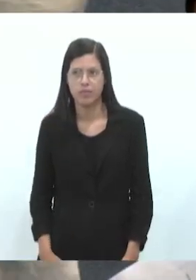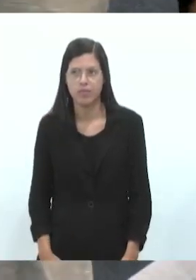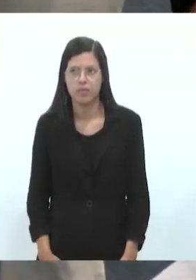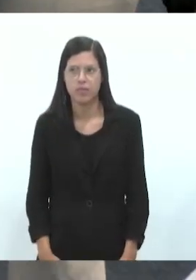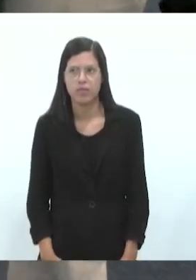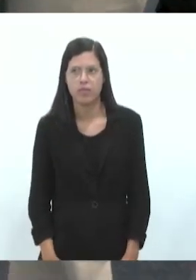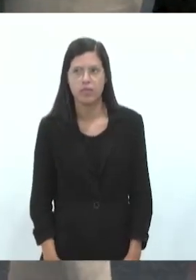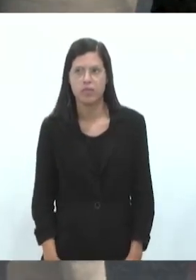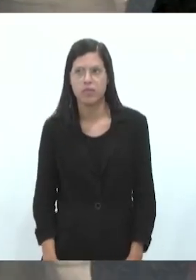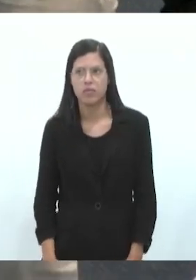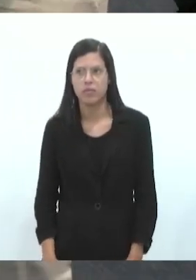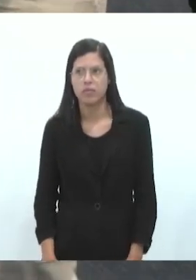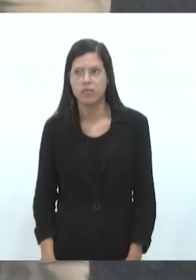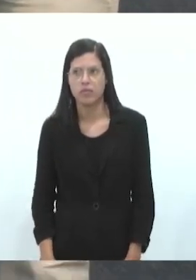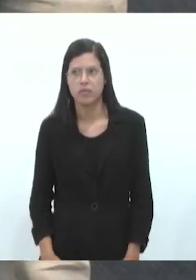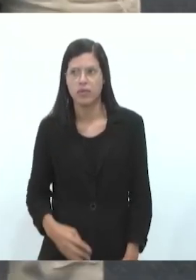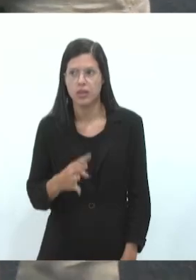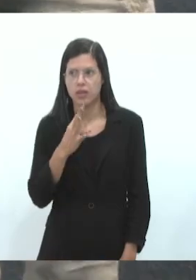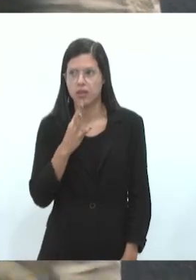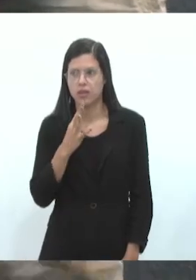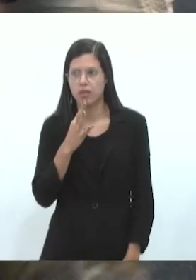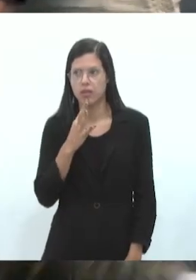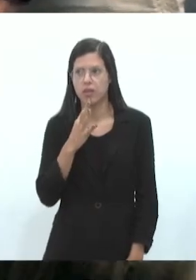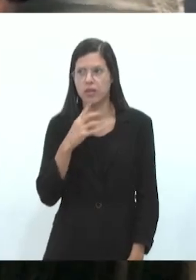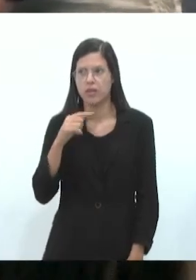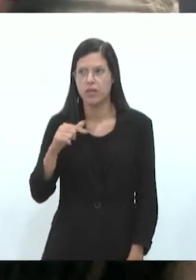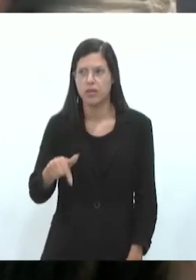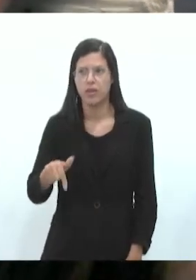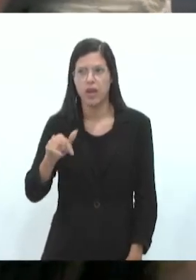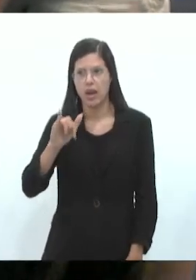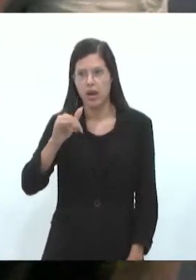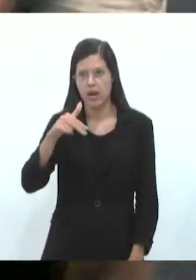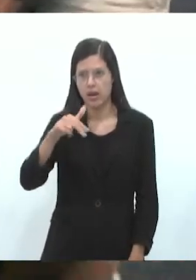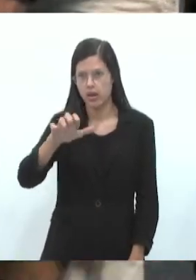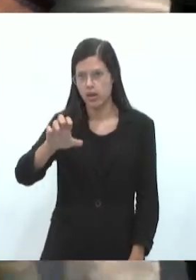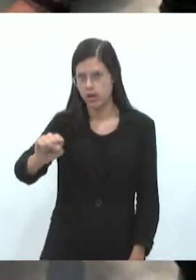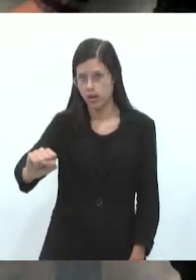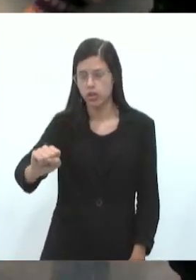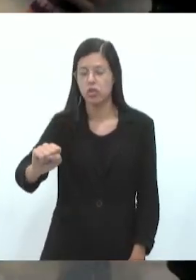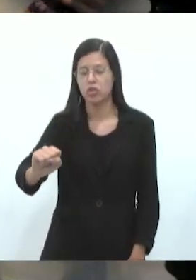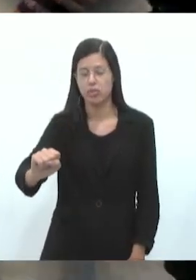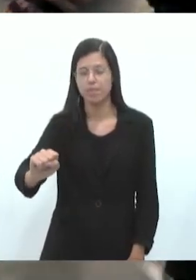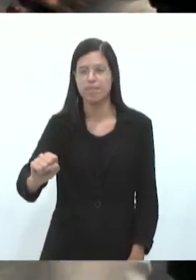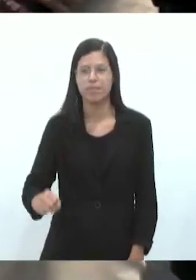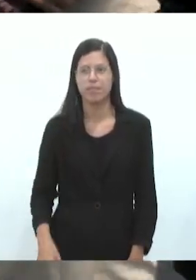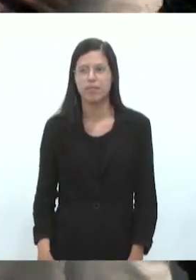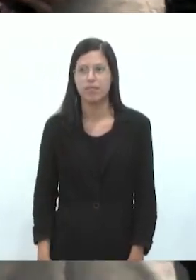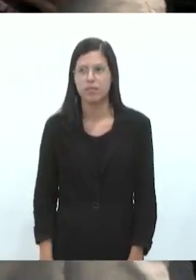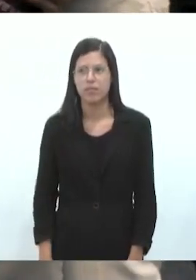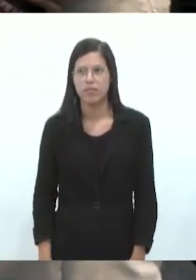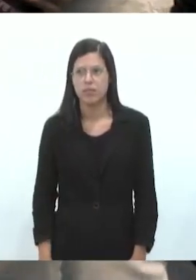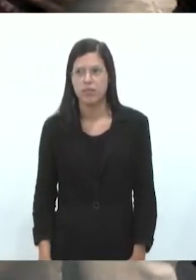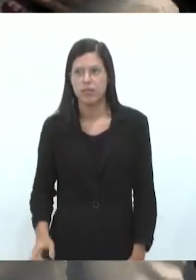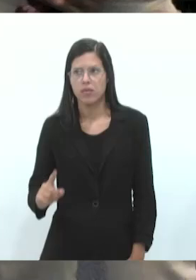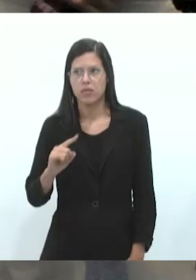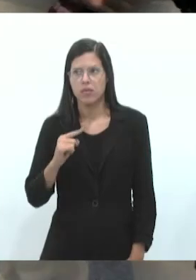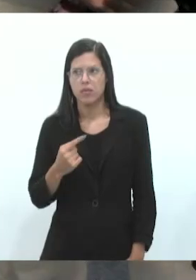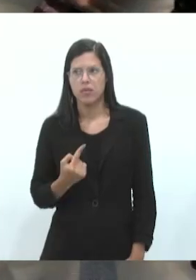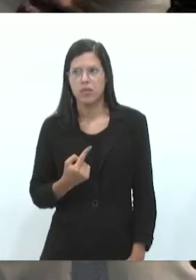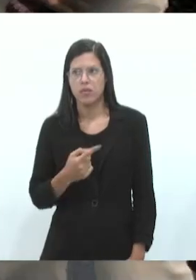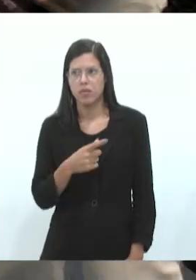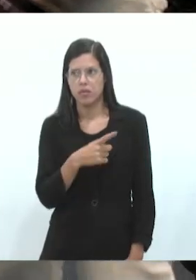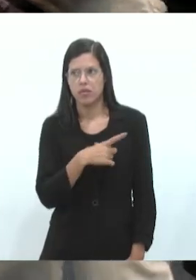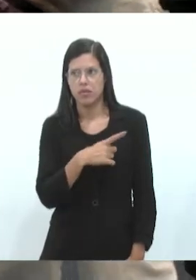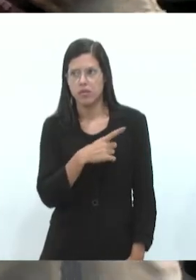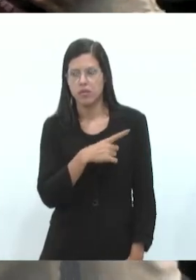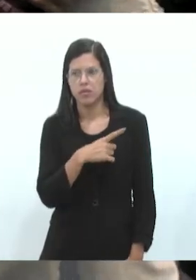eu, inclusive, conheci a Inês Etienne. Eu sou daqueles que conheceu a Inês Etienne e nós tivemos,